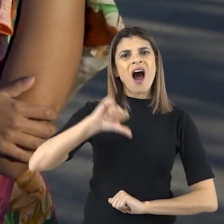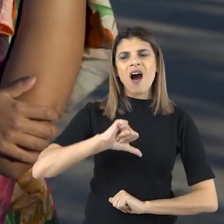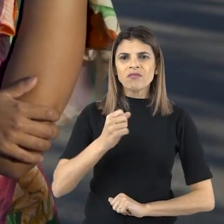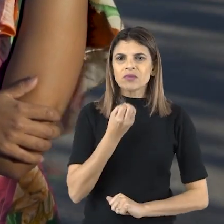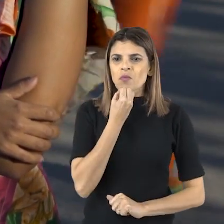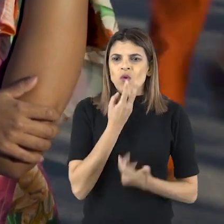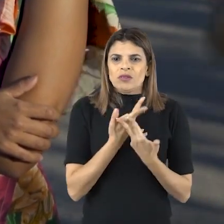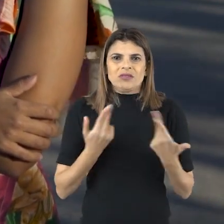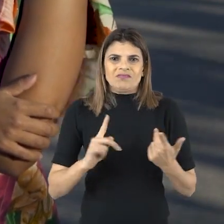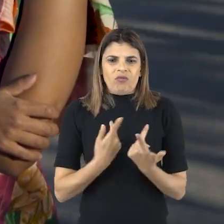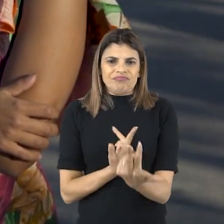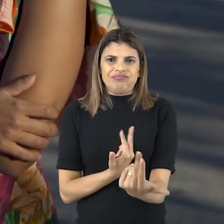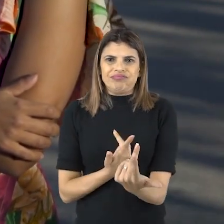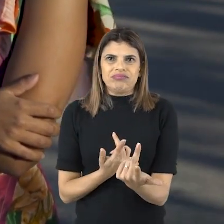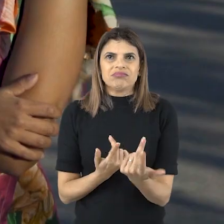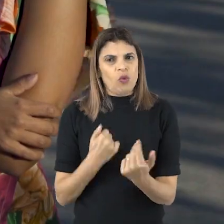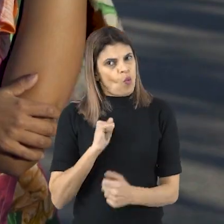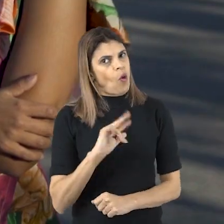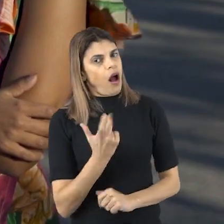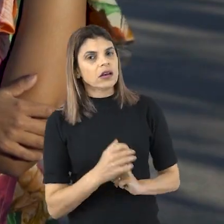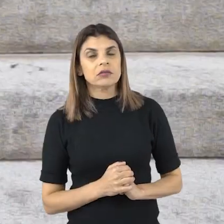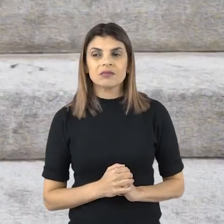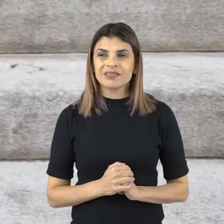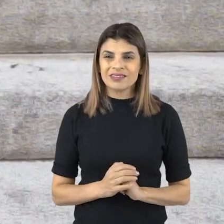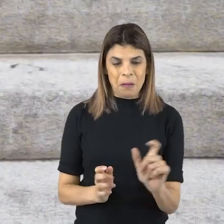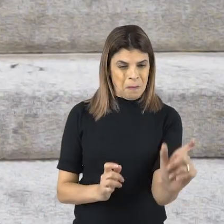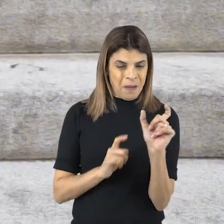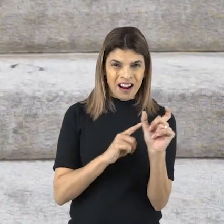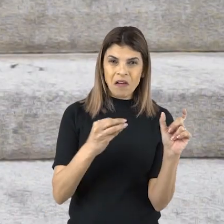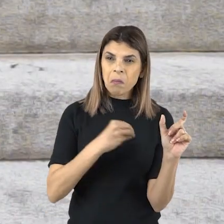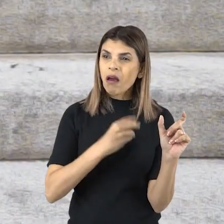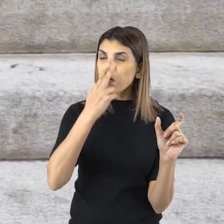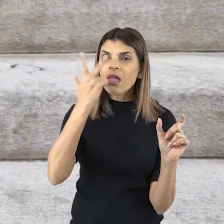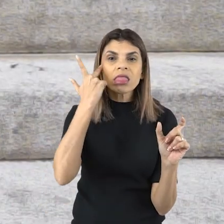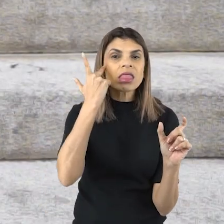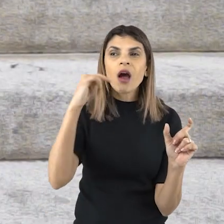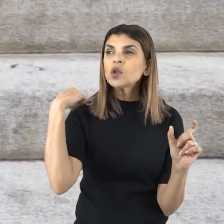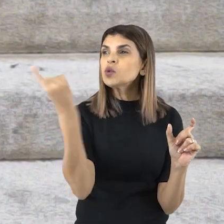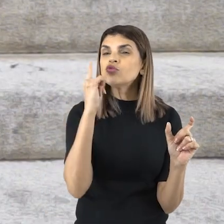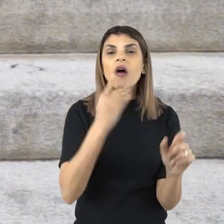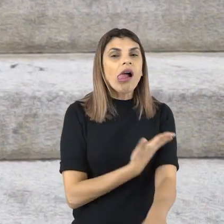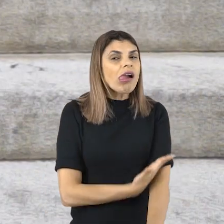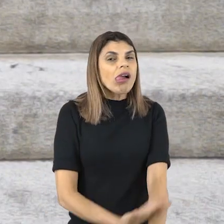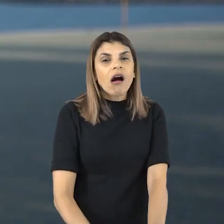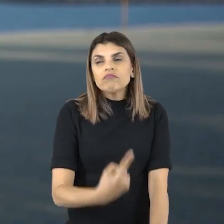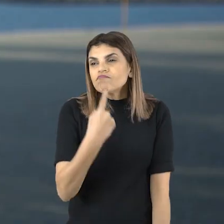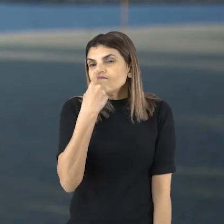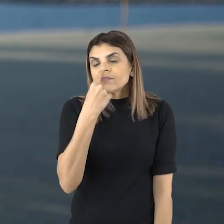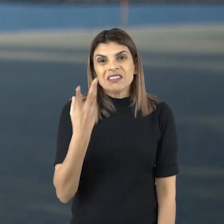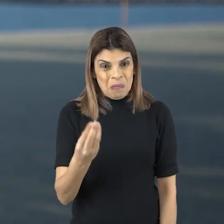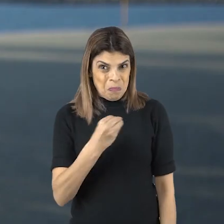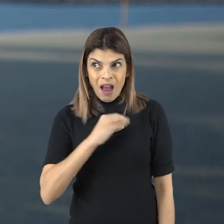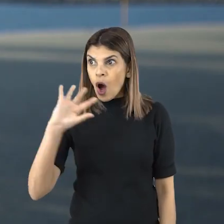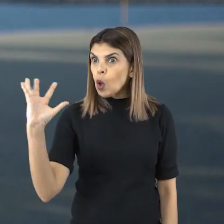não beneficiam ambos, eu acho. Eu vejo algo como algo natural, algo do ser humano em si.